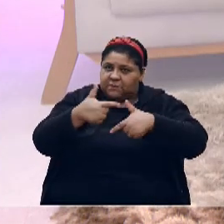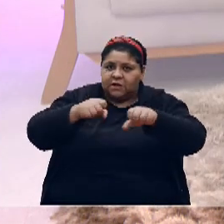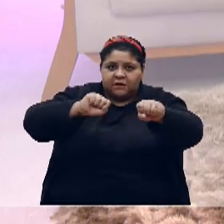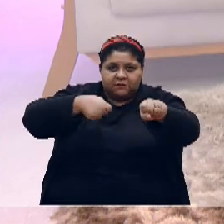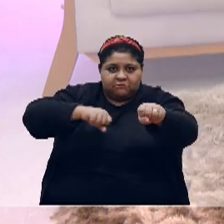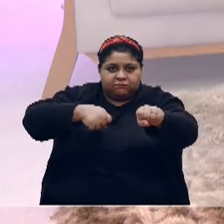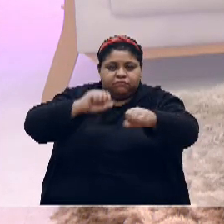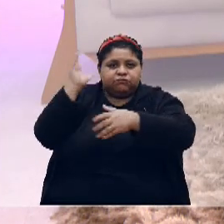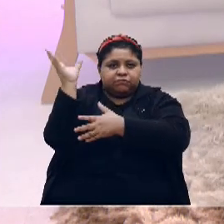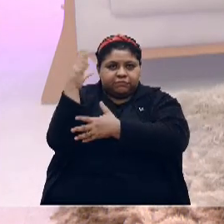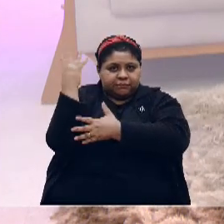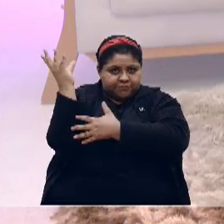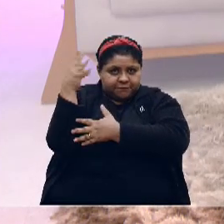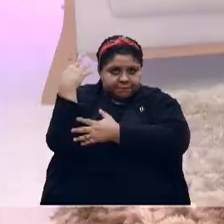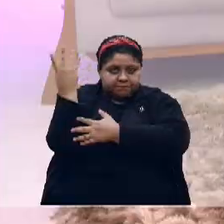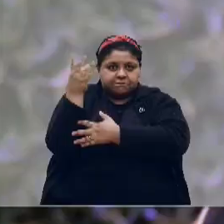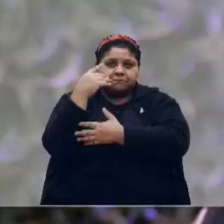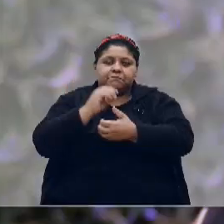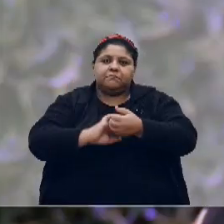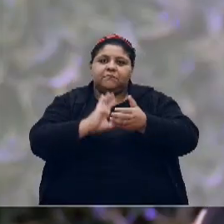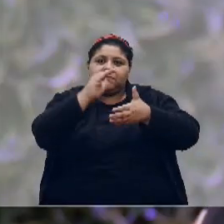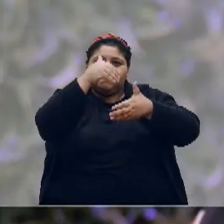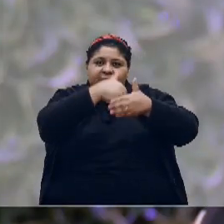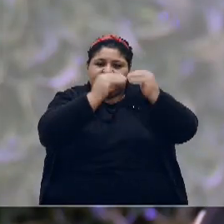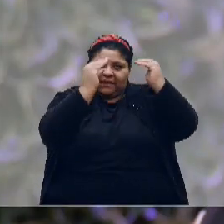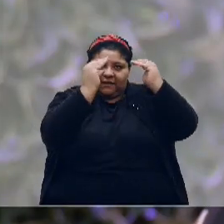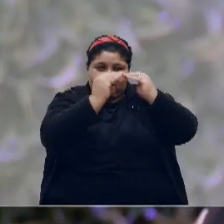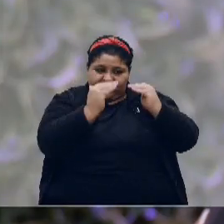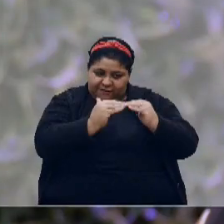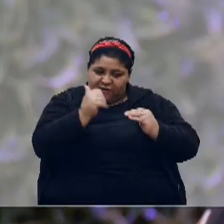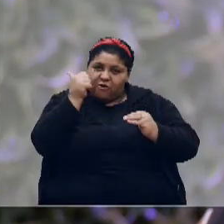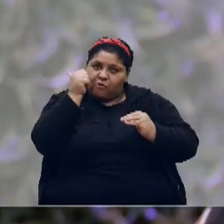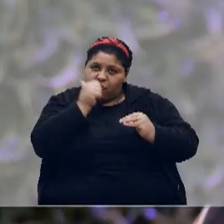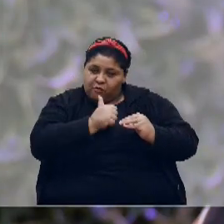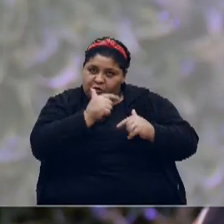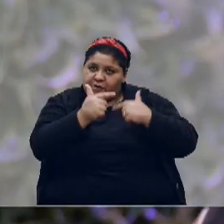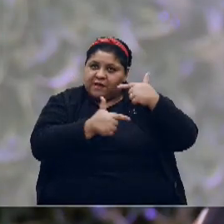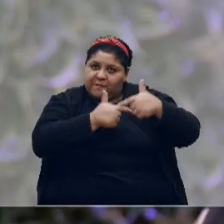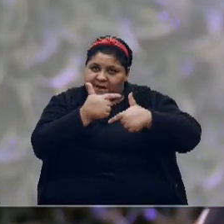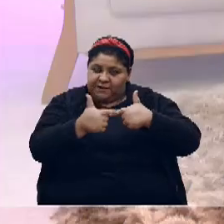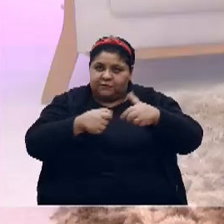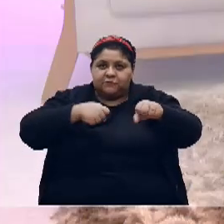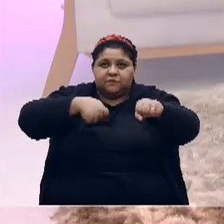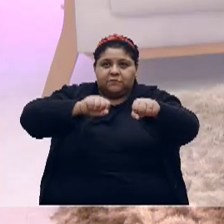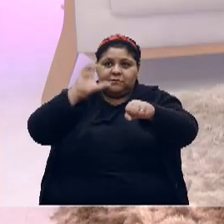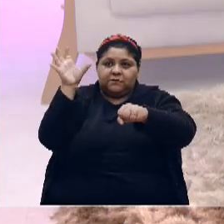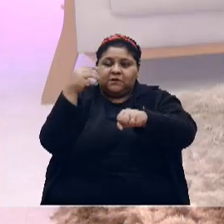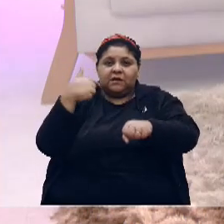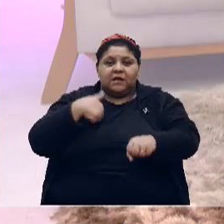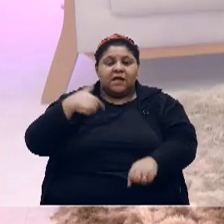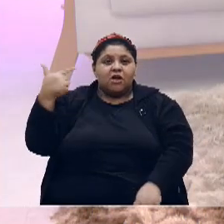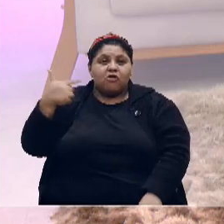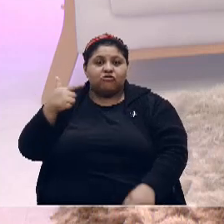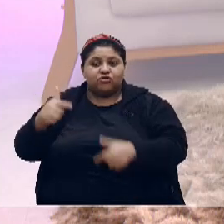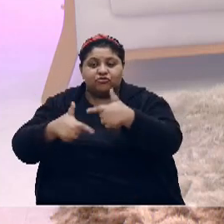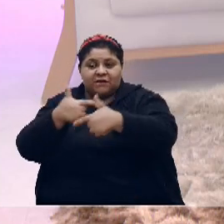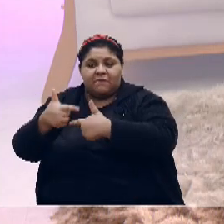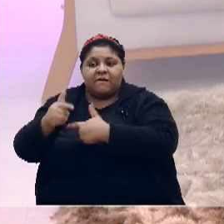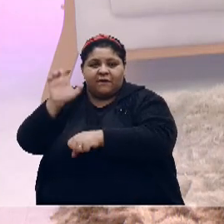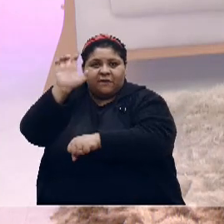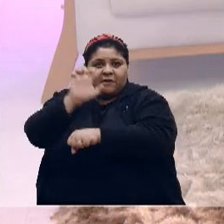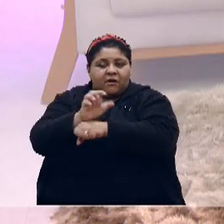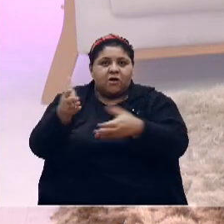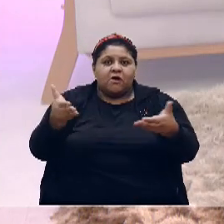Isso, então, dentro do padrão mulheres atuantes na motolância, eu fui a segunda a atuar no estado.